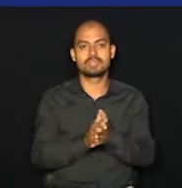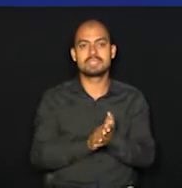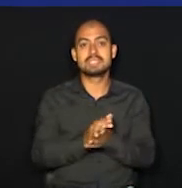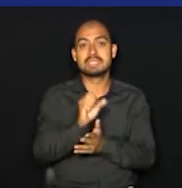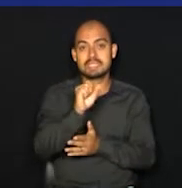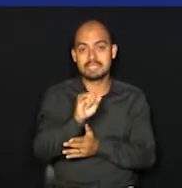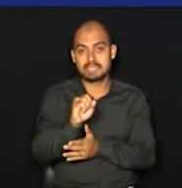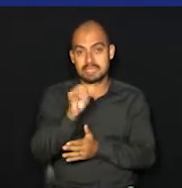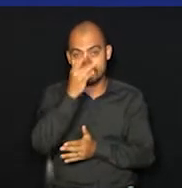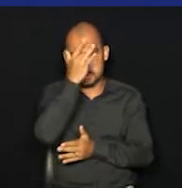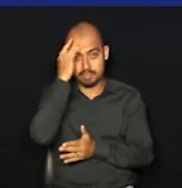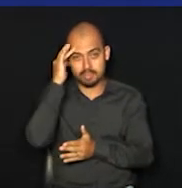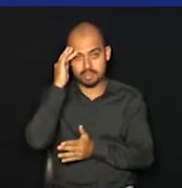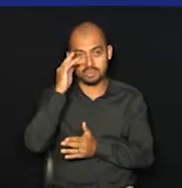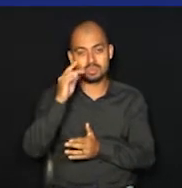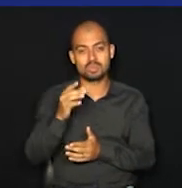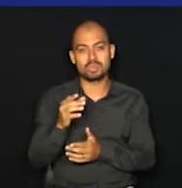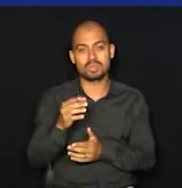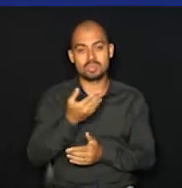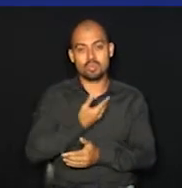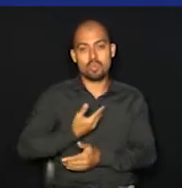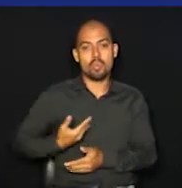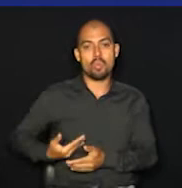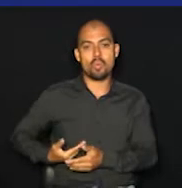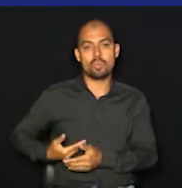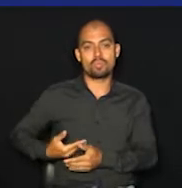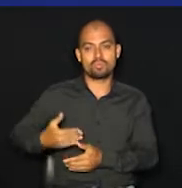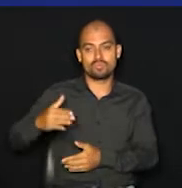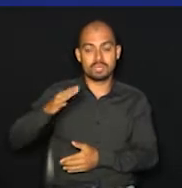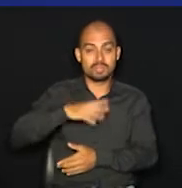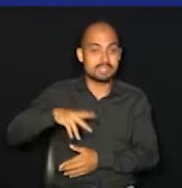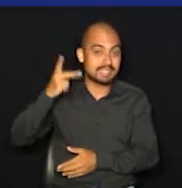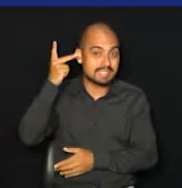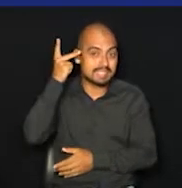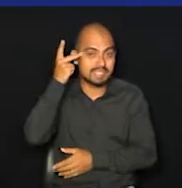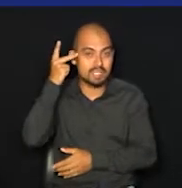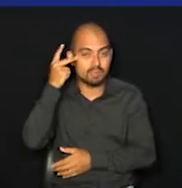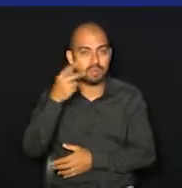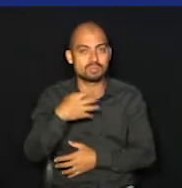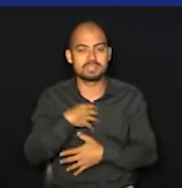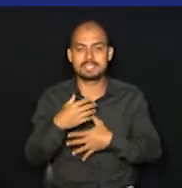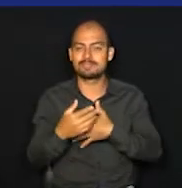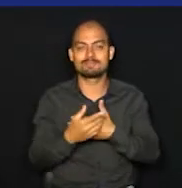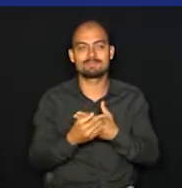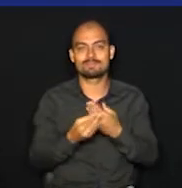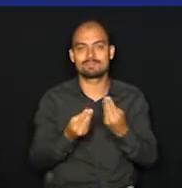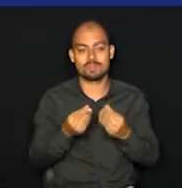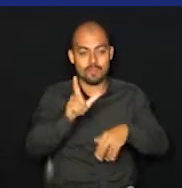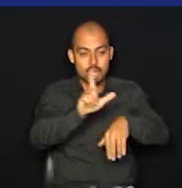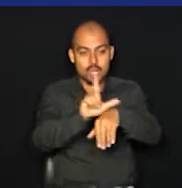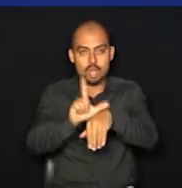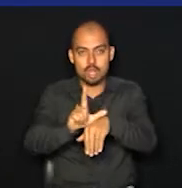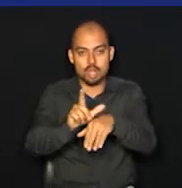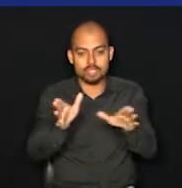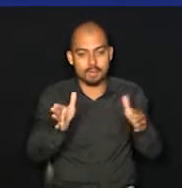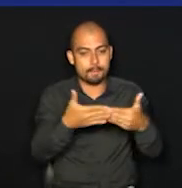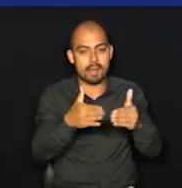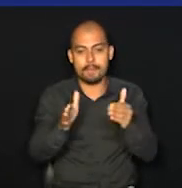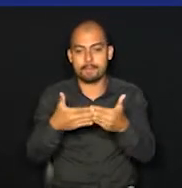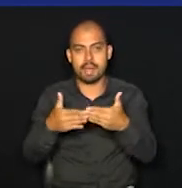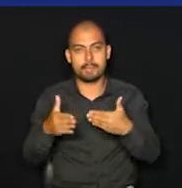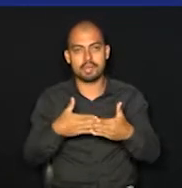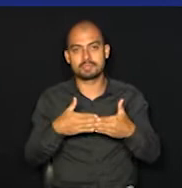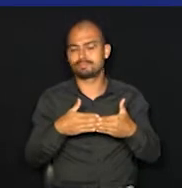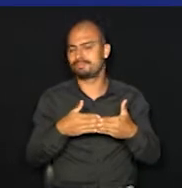qualquer atitude do poder público municipal nesse sentido. Não existe, nem